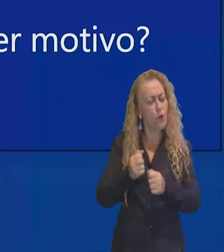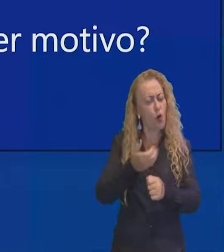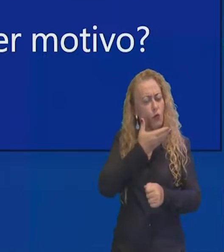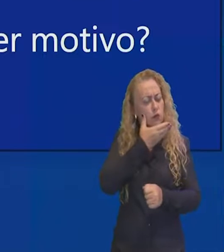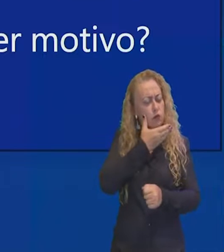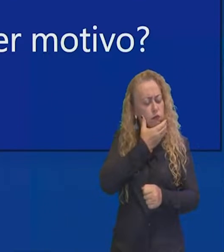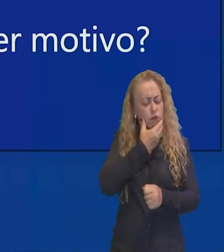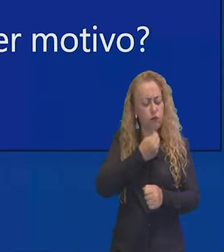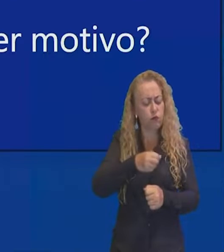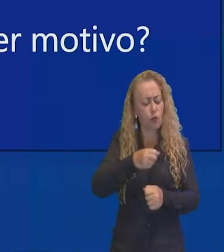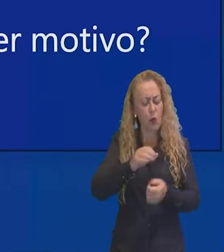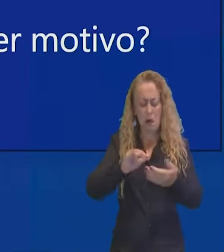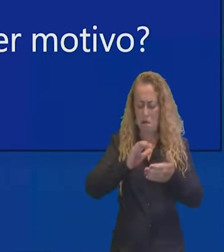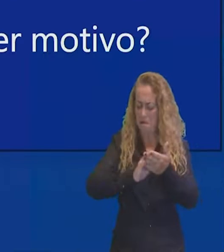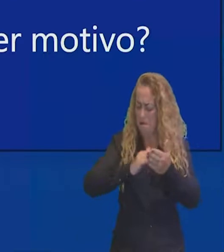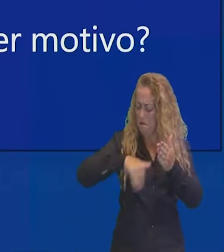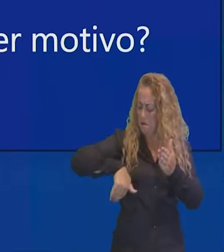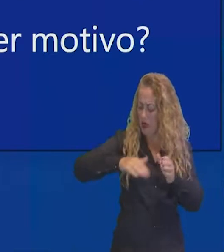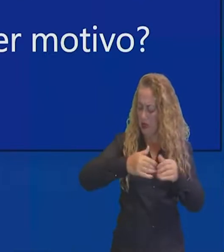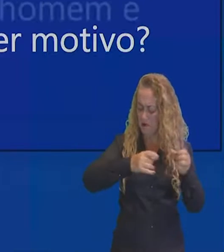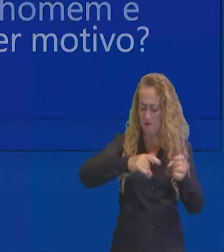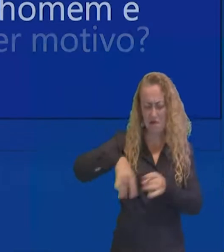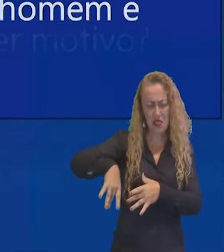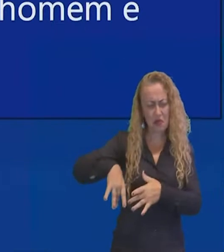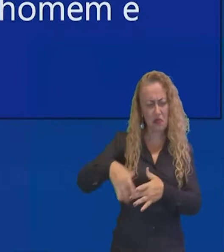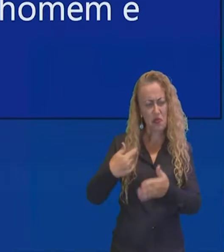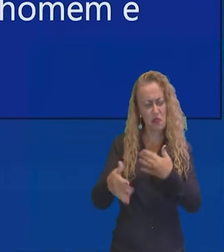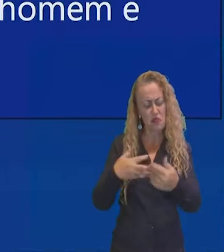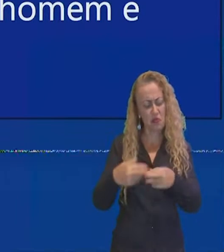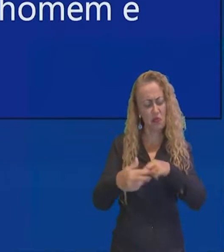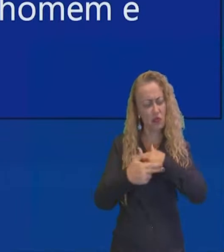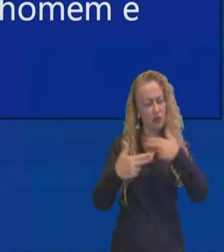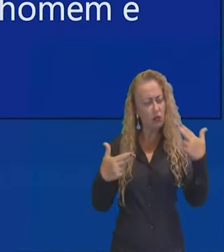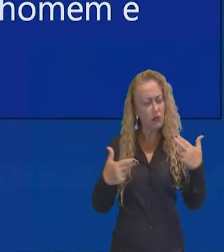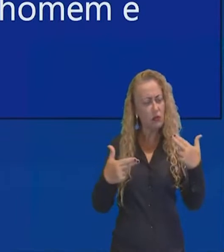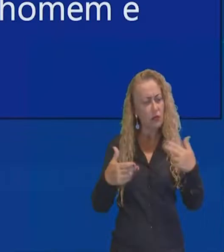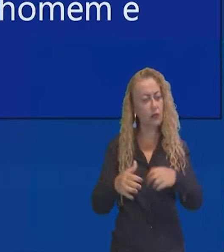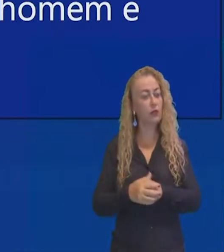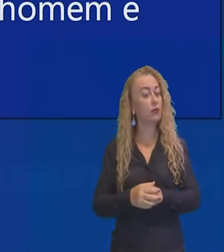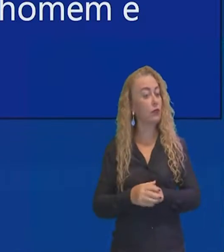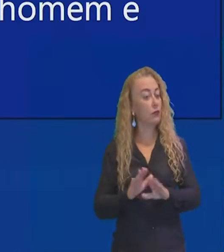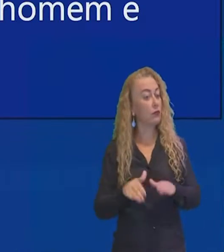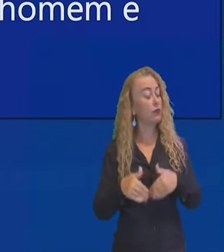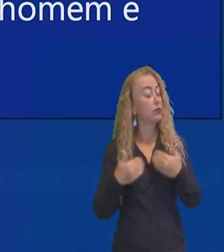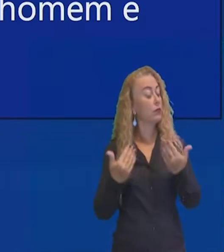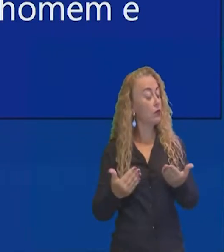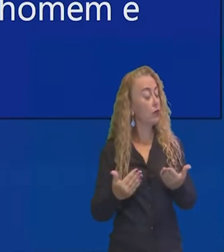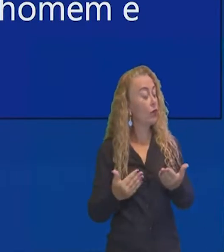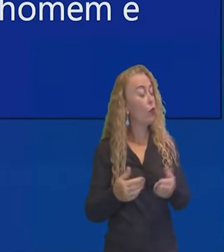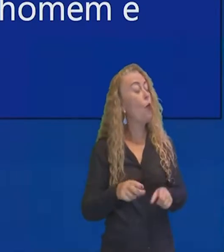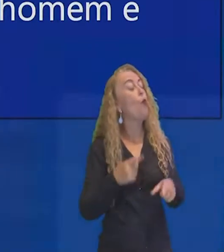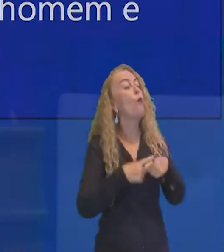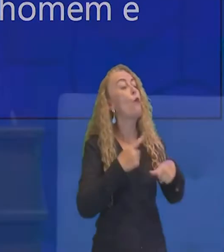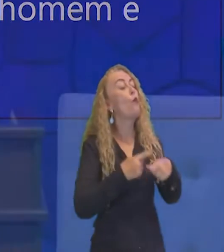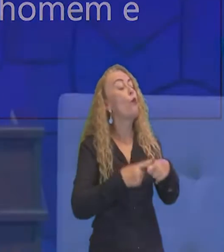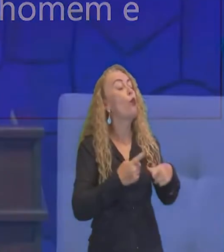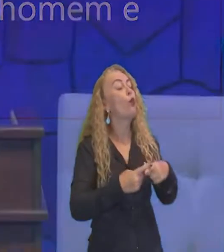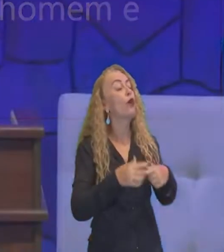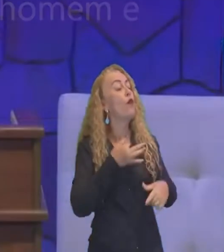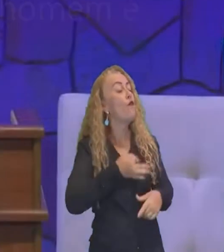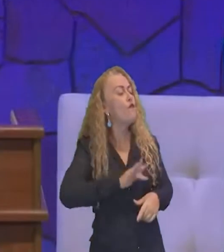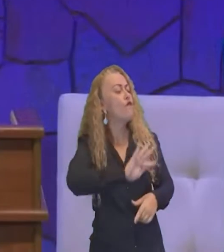sua mulher por qualquer motivo? E a razão dessa pegadinha